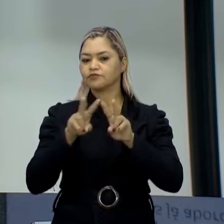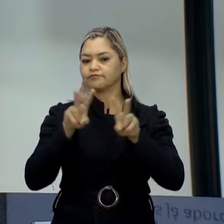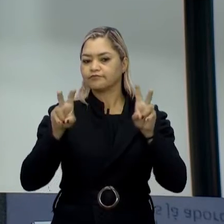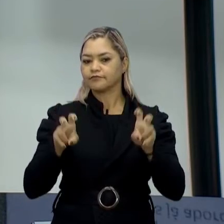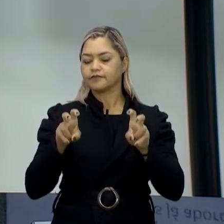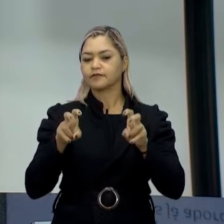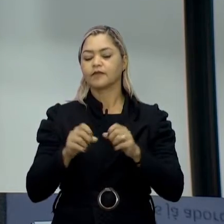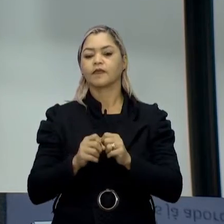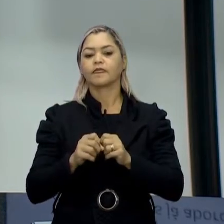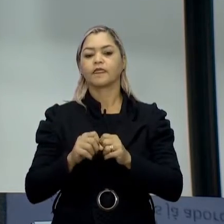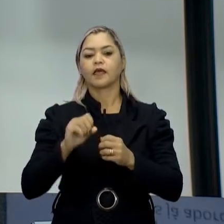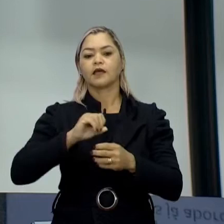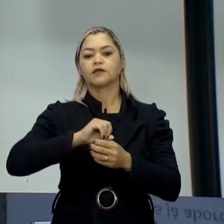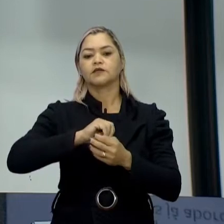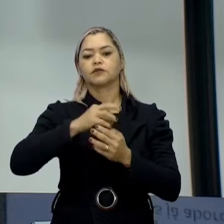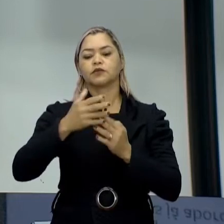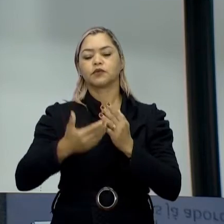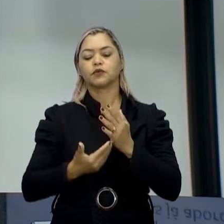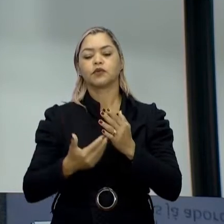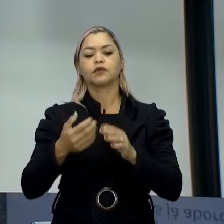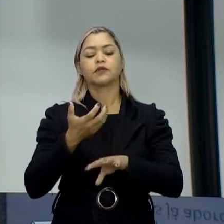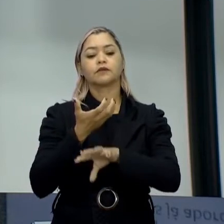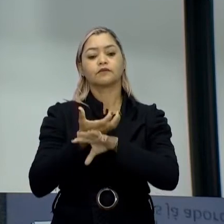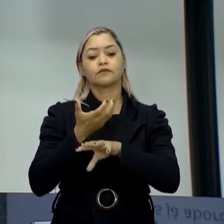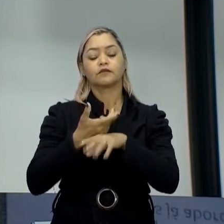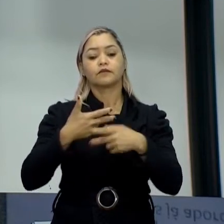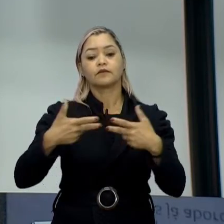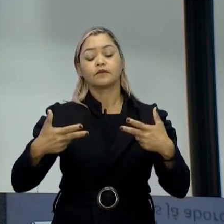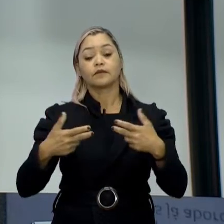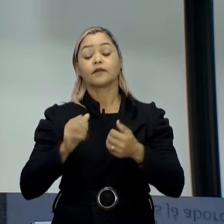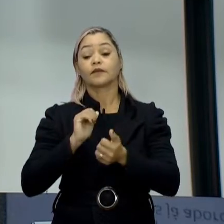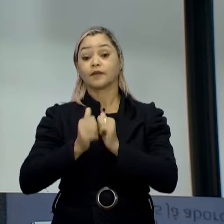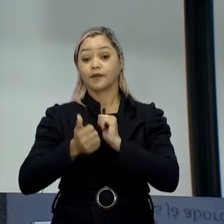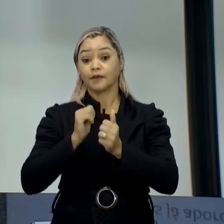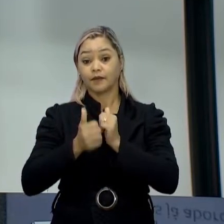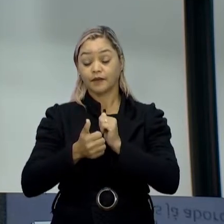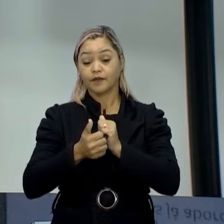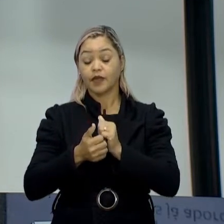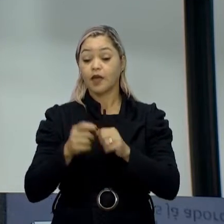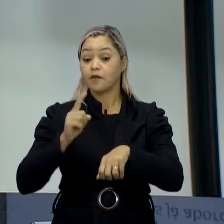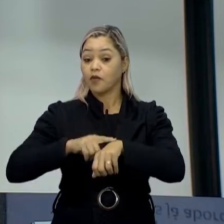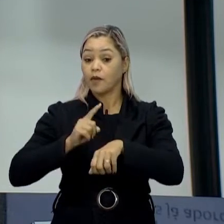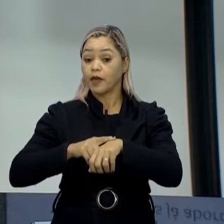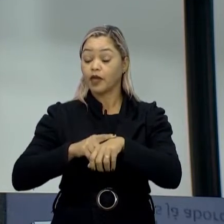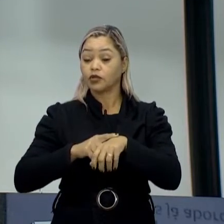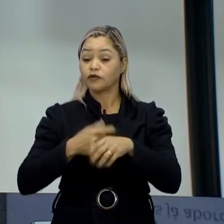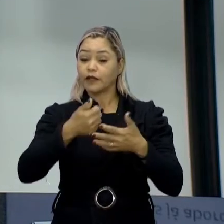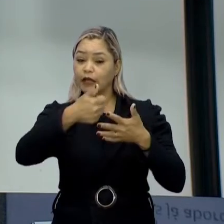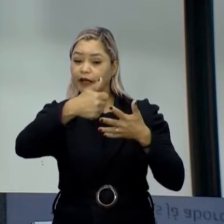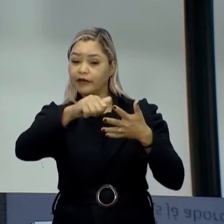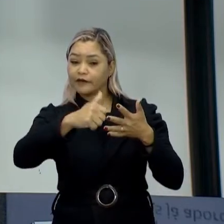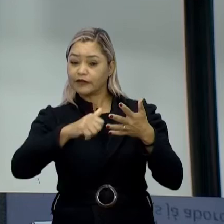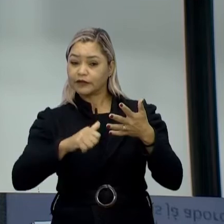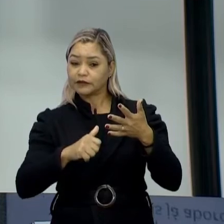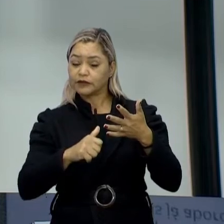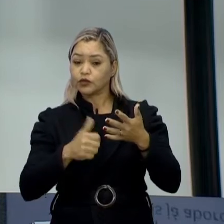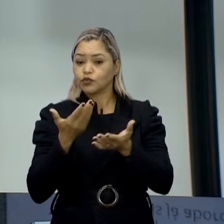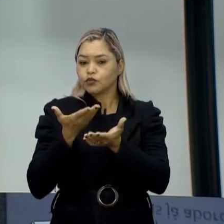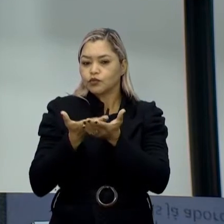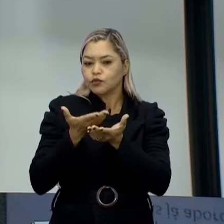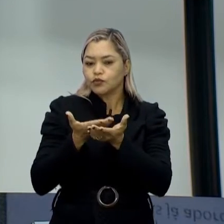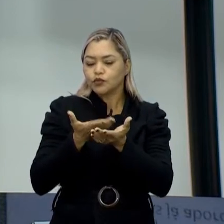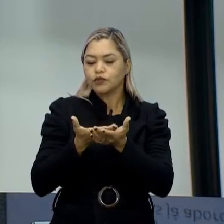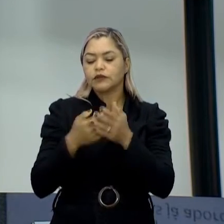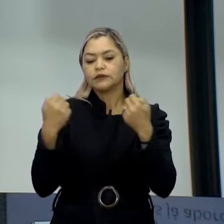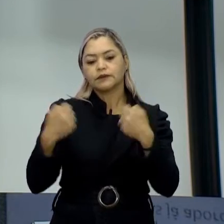questão das modalidades trabalhadas nas oficinas, é momento de vocês fazerem os apontamentos e estudarem aí,